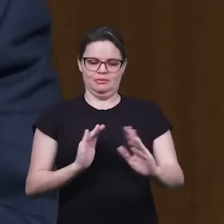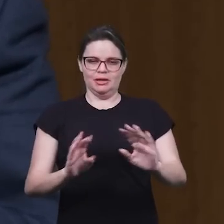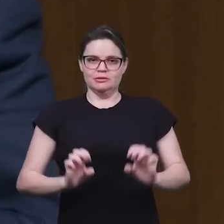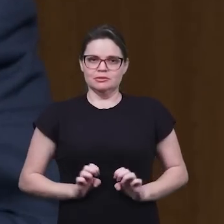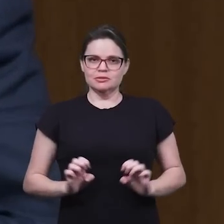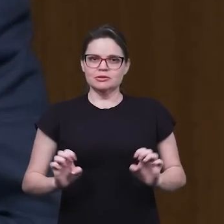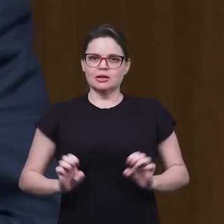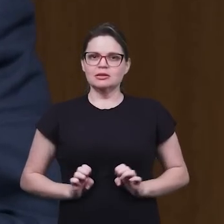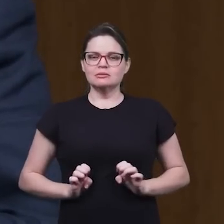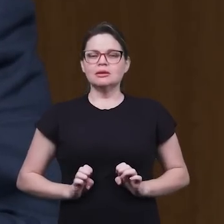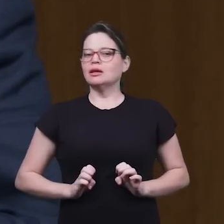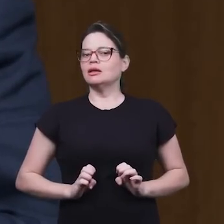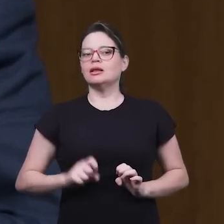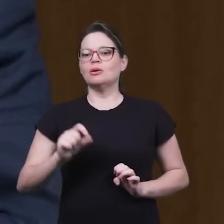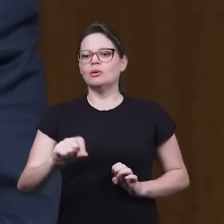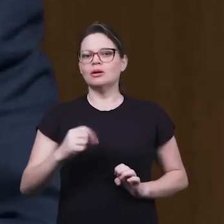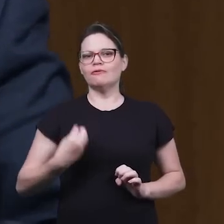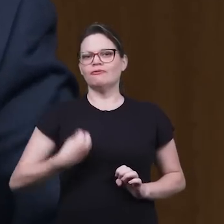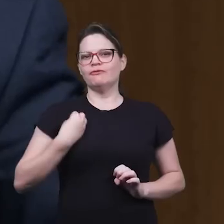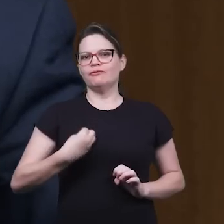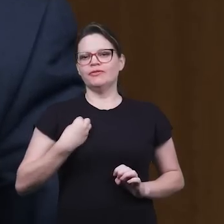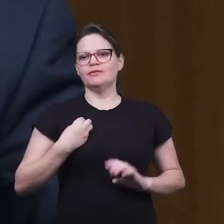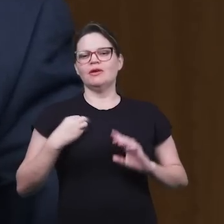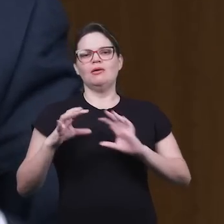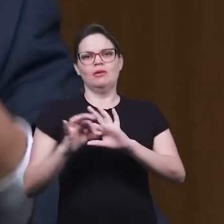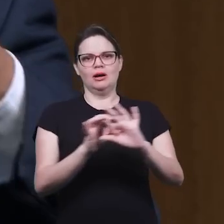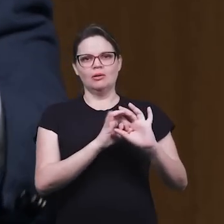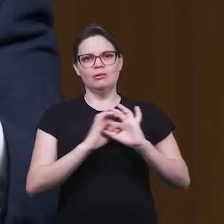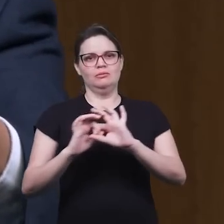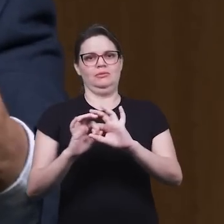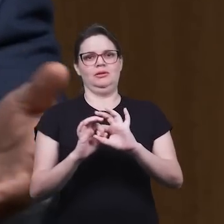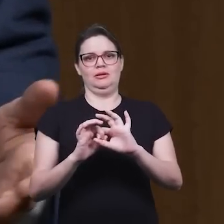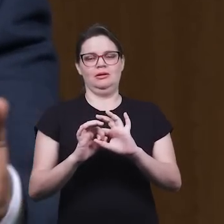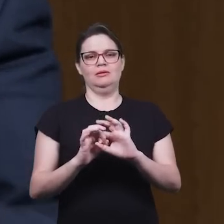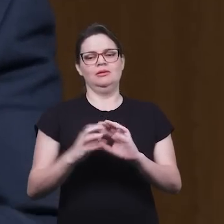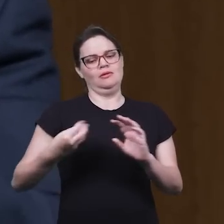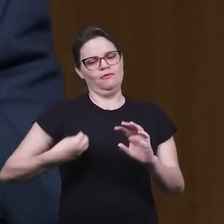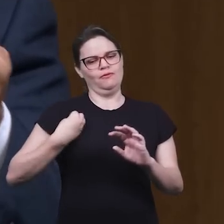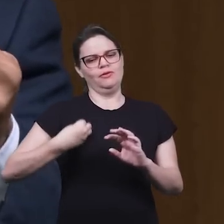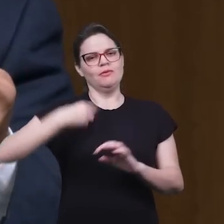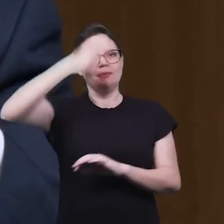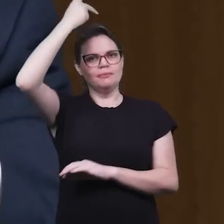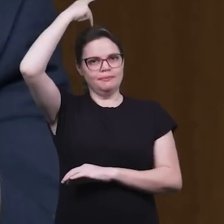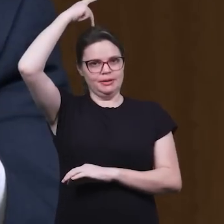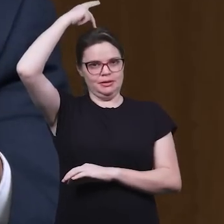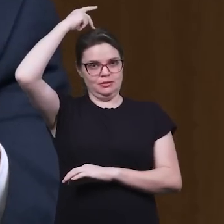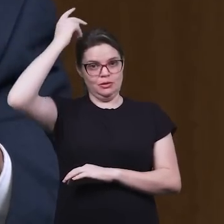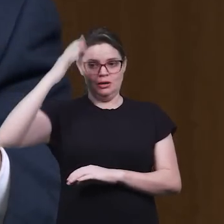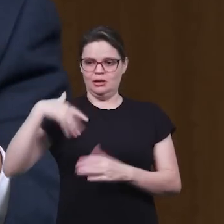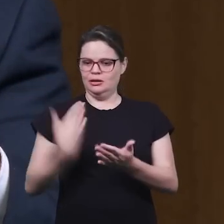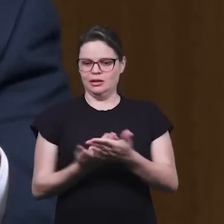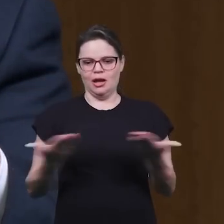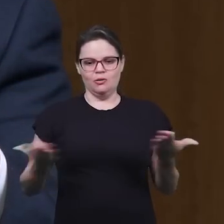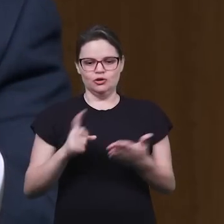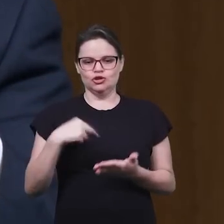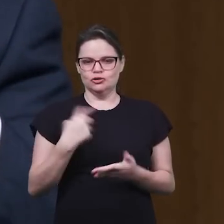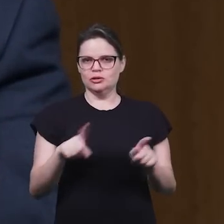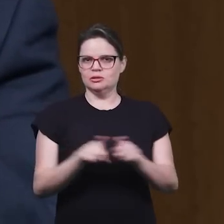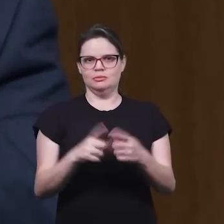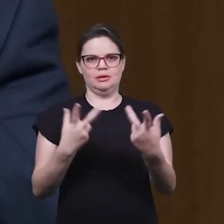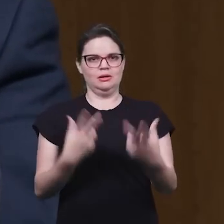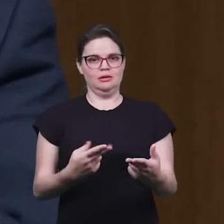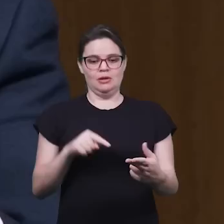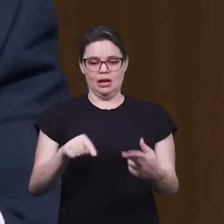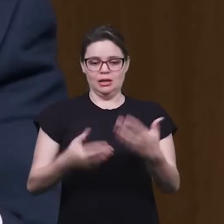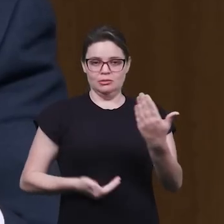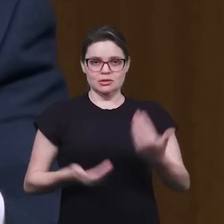o Pentecostes. Como viver sem isso? Que é o que a igreja dos nossos dias tem. Nós ainda temos essa herança. Glória a Jesus. A igreja